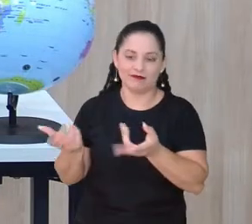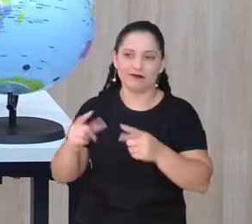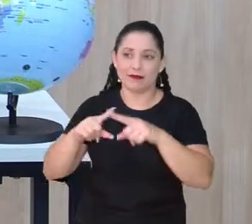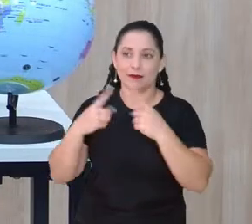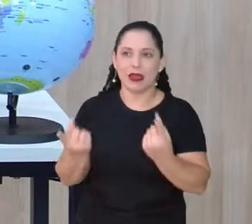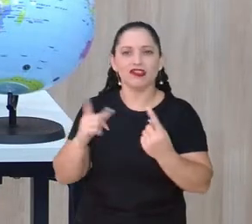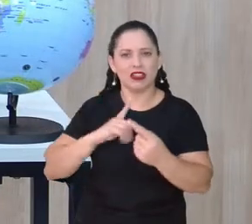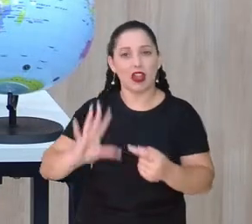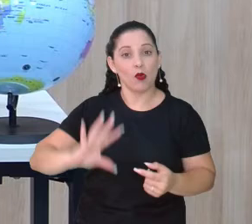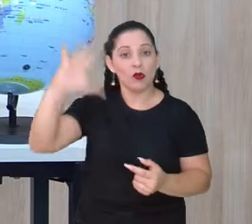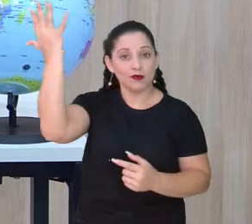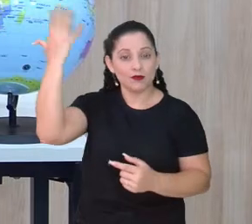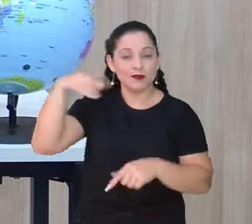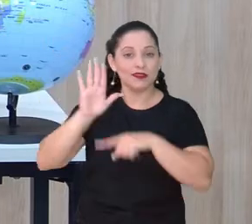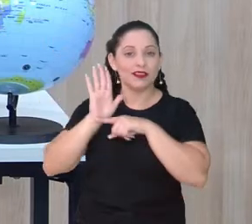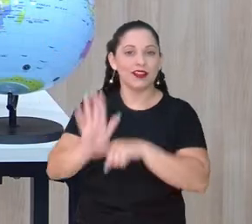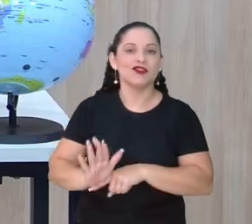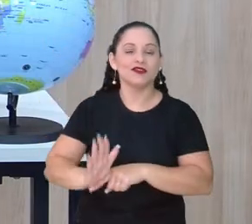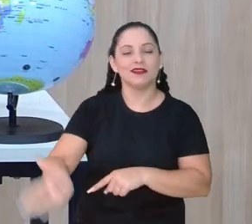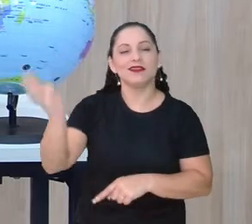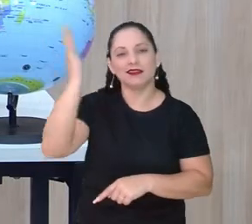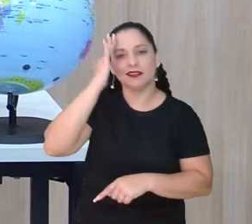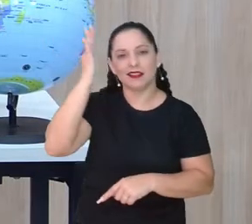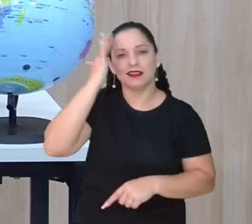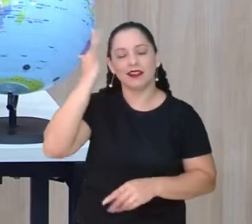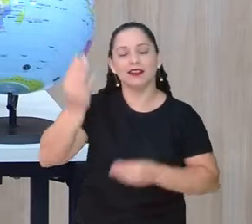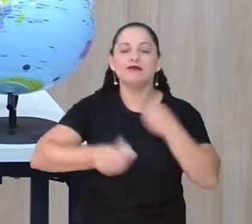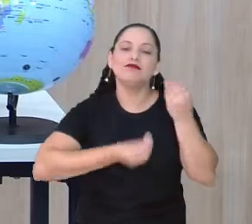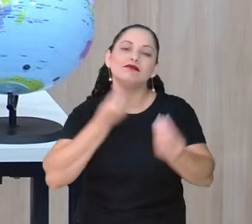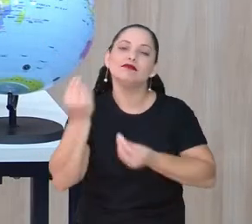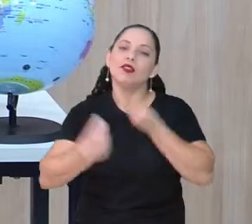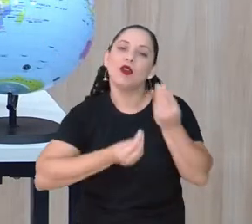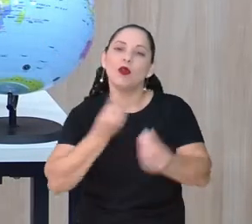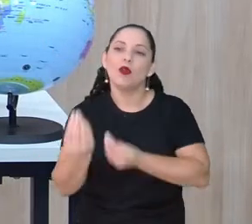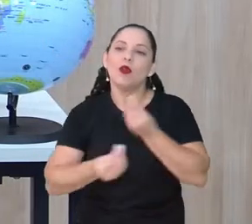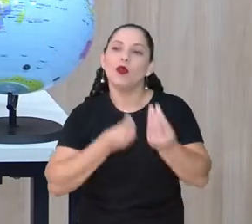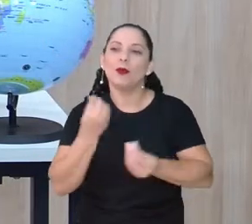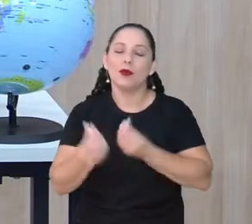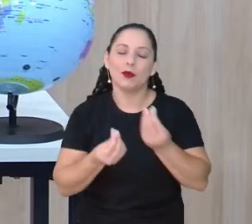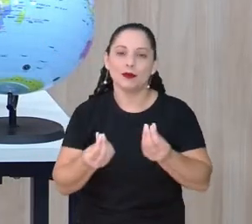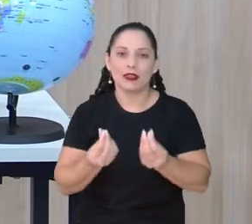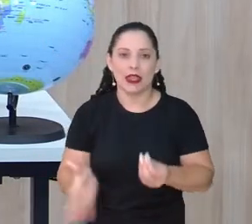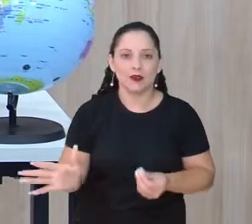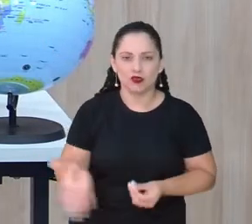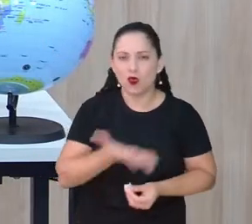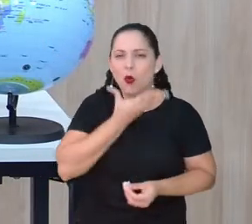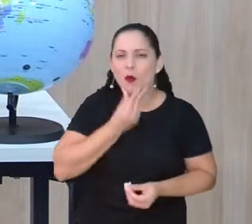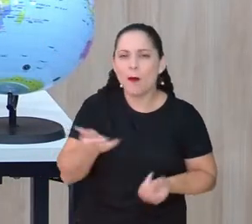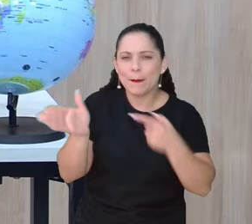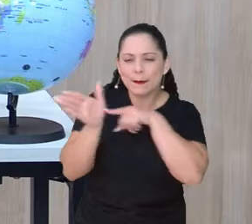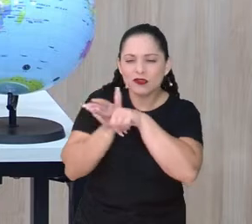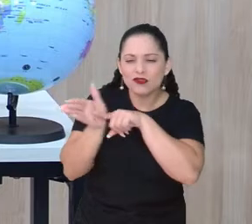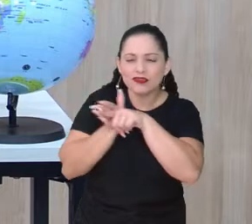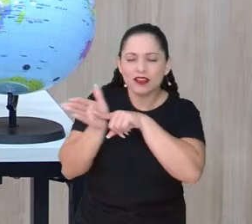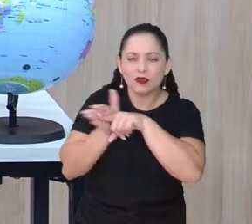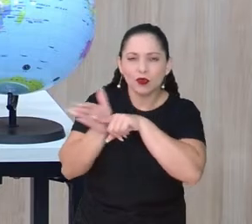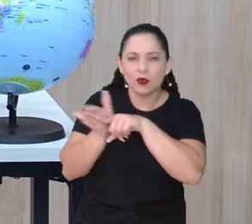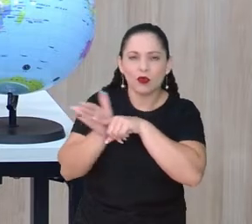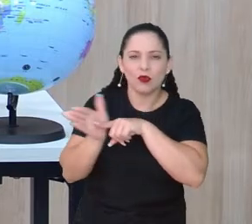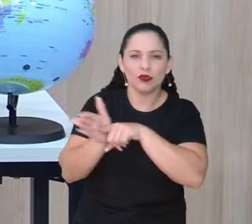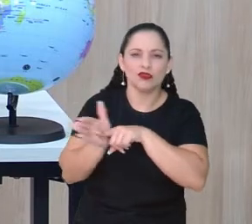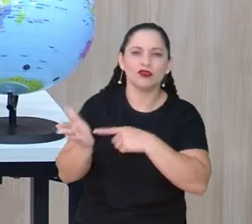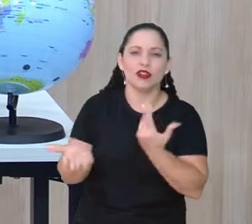fenômenos que vão ajudar a gente a entender realmente essa hipótese que os cientistas, que os grandes estudiosos,